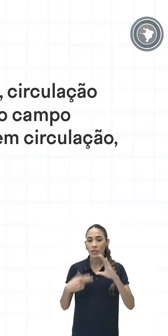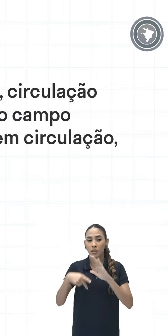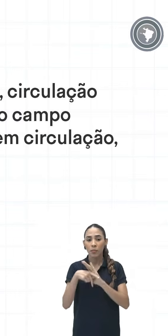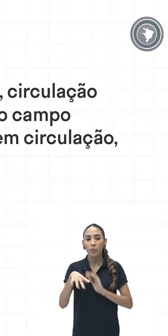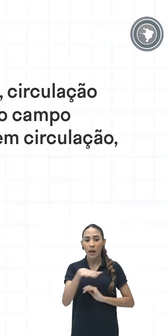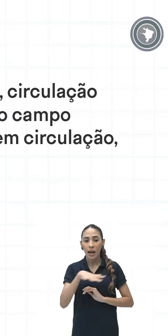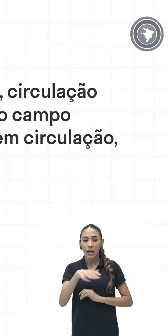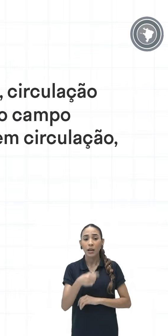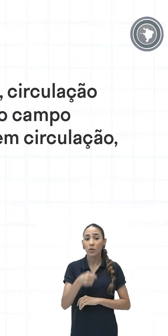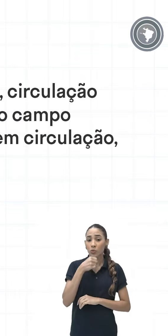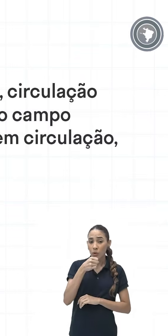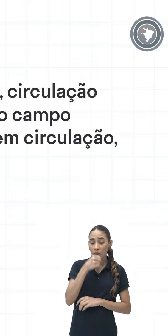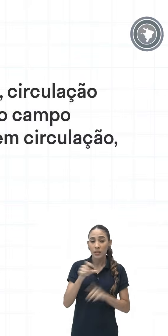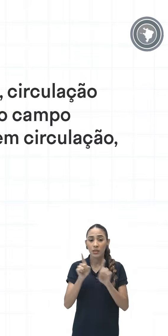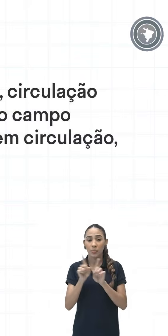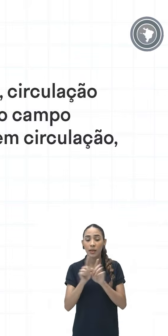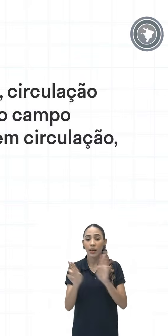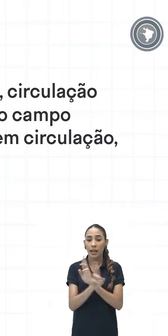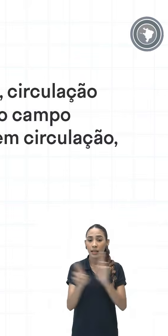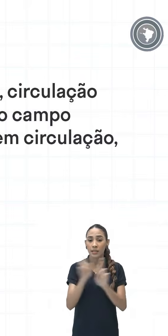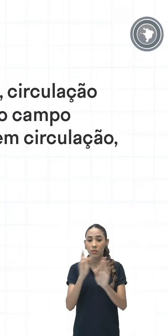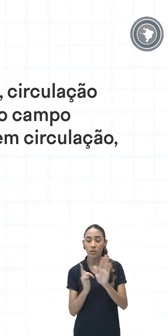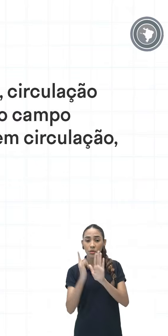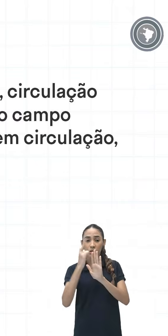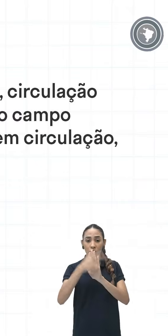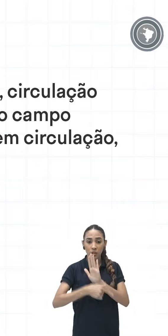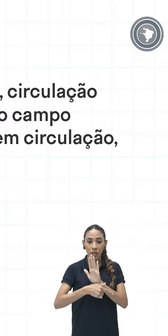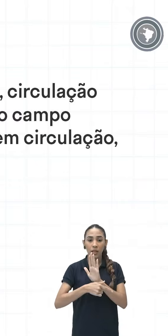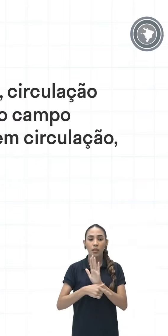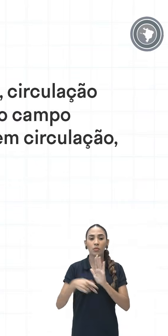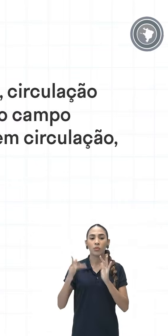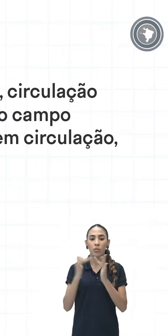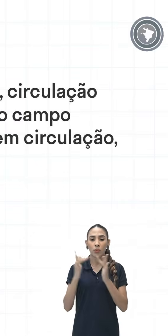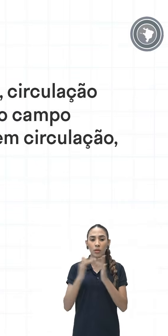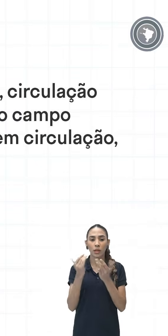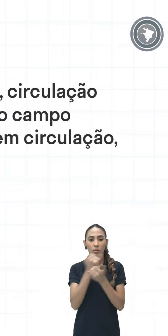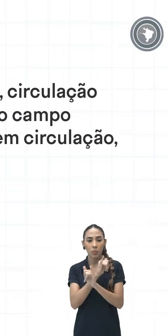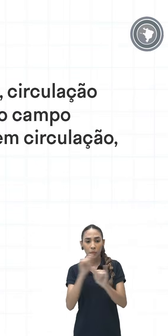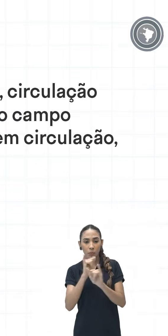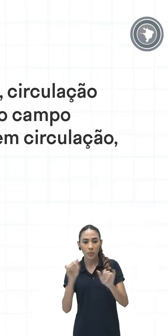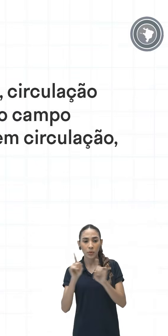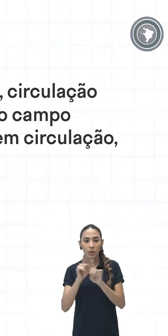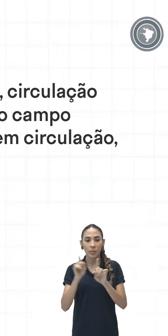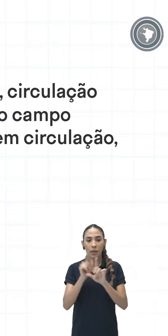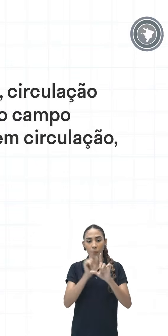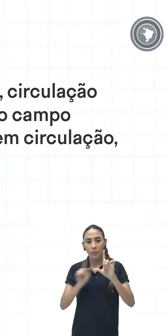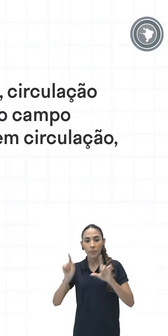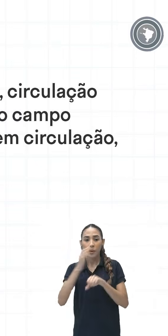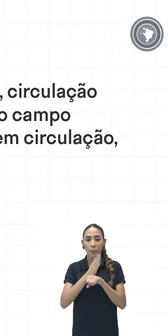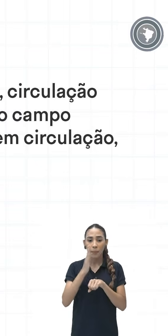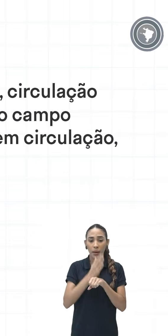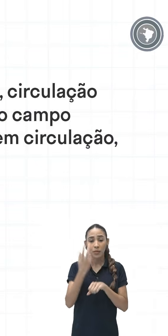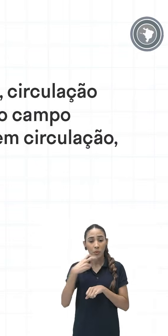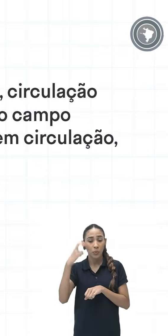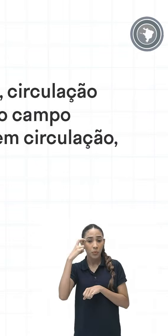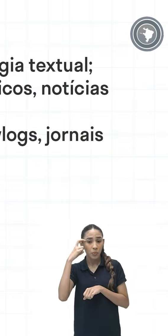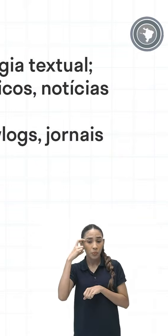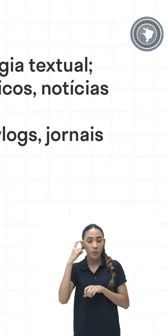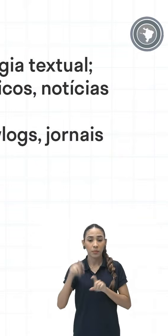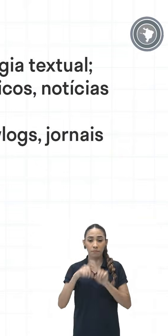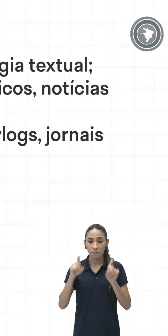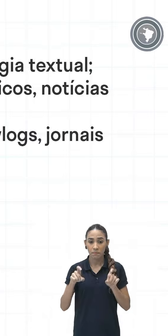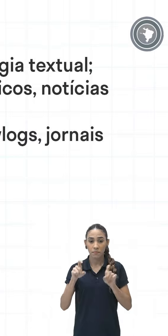campo jornalístico e relação entre os gêneros em circulação, mídias e práticas da cultura